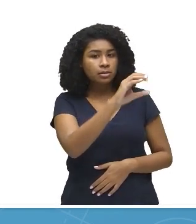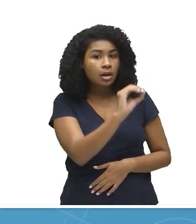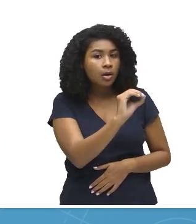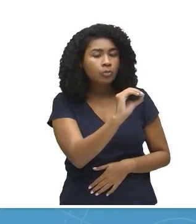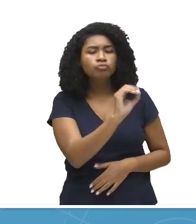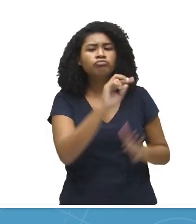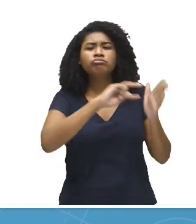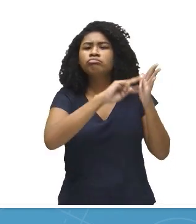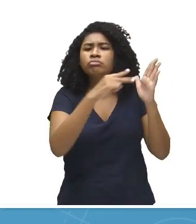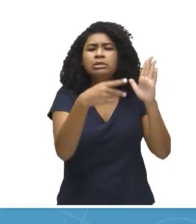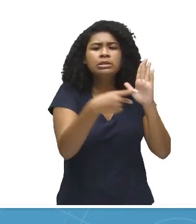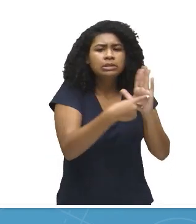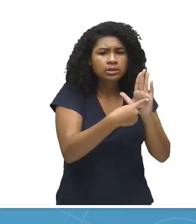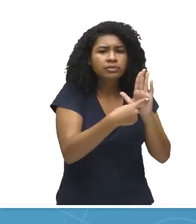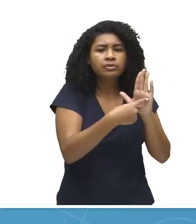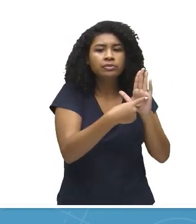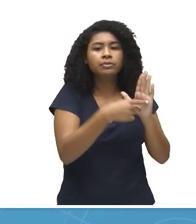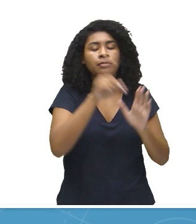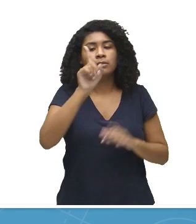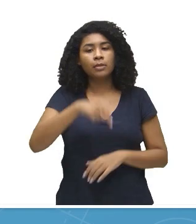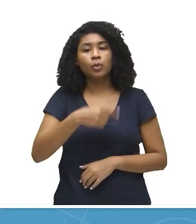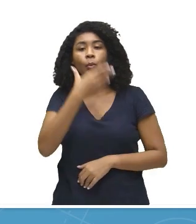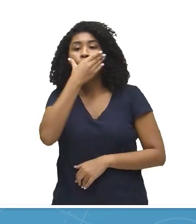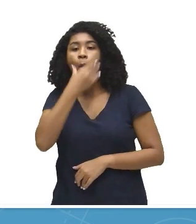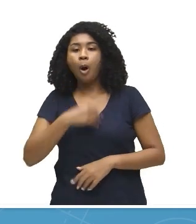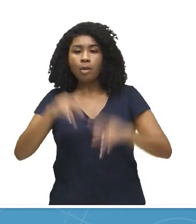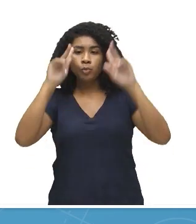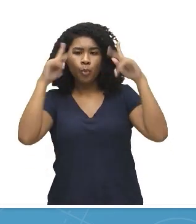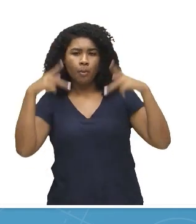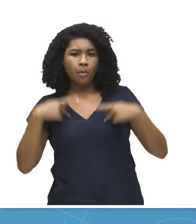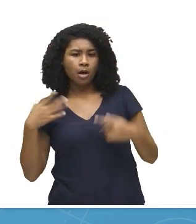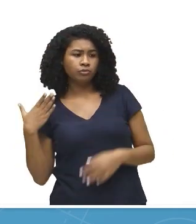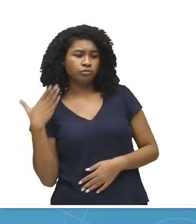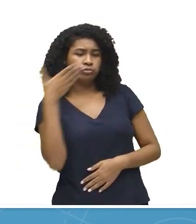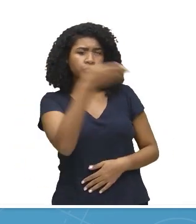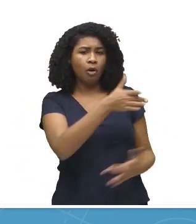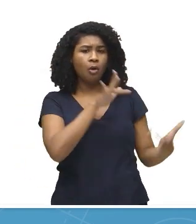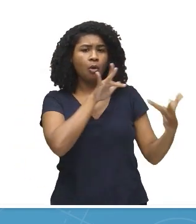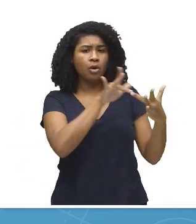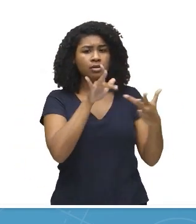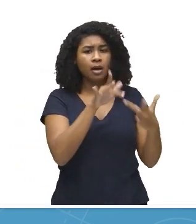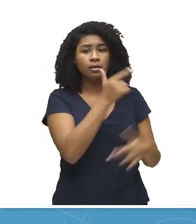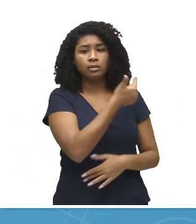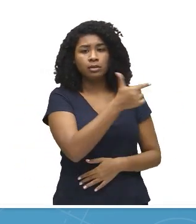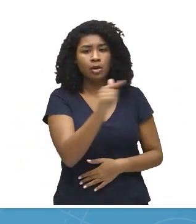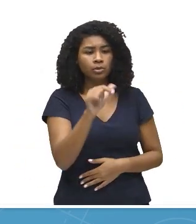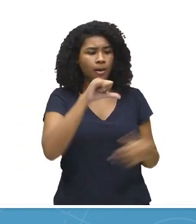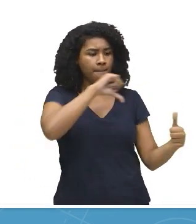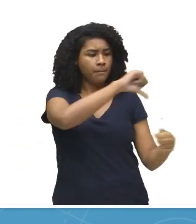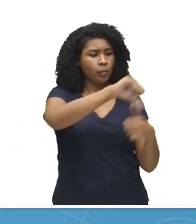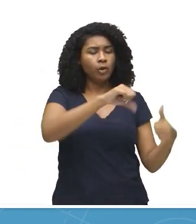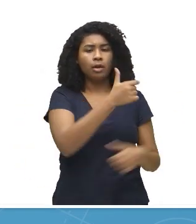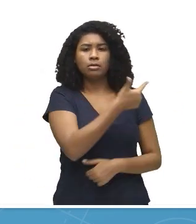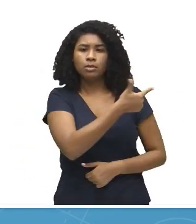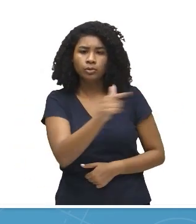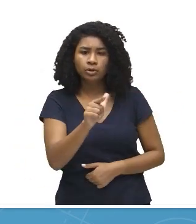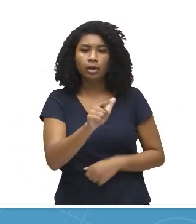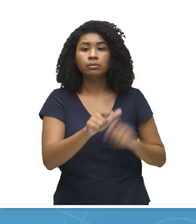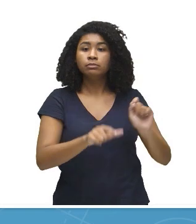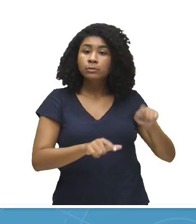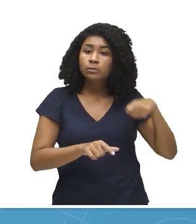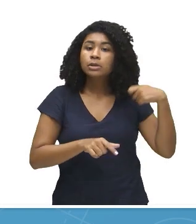que essa área ela está ali preservada, ela é uma área de